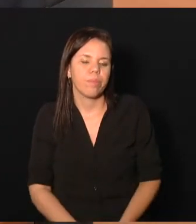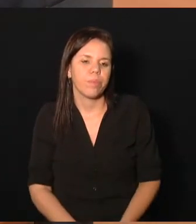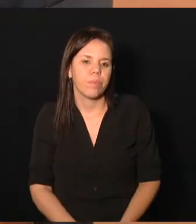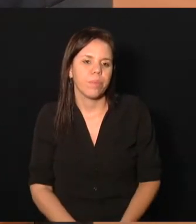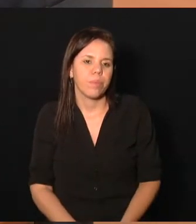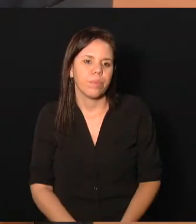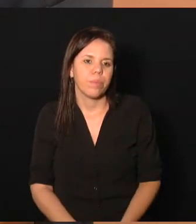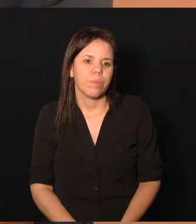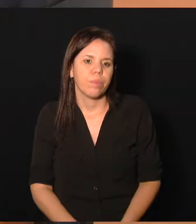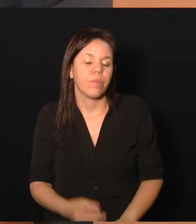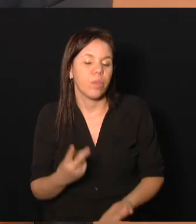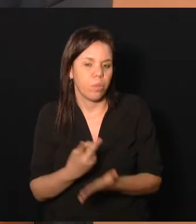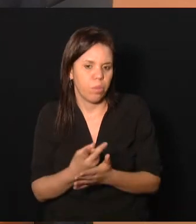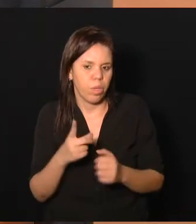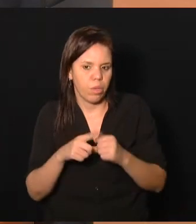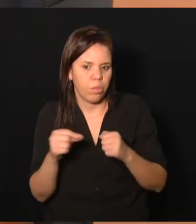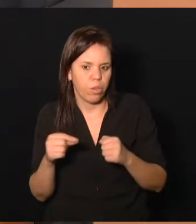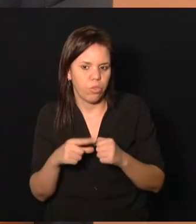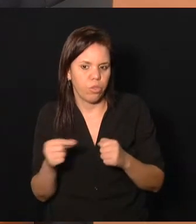baseado no mesmo artigo.